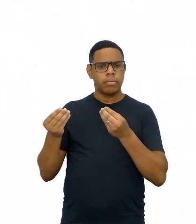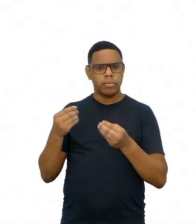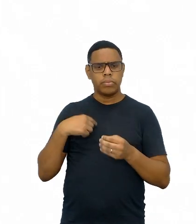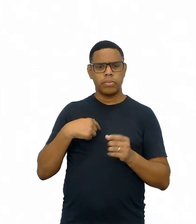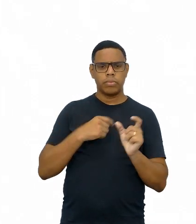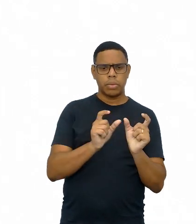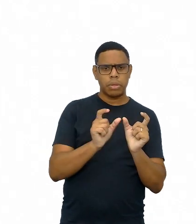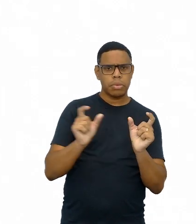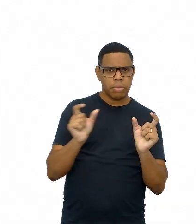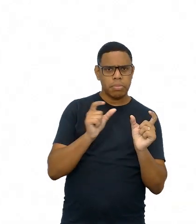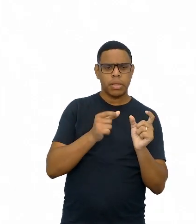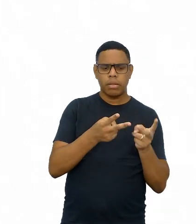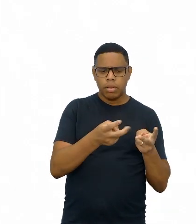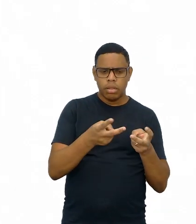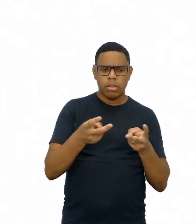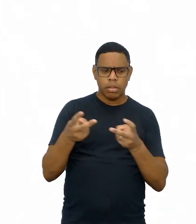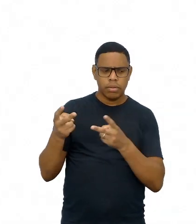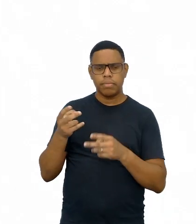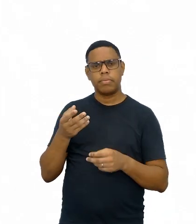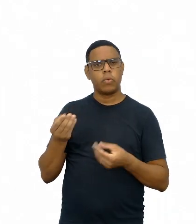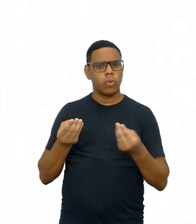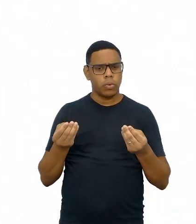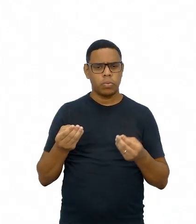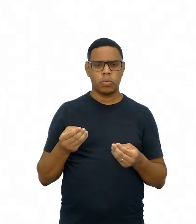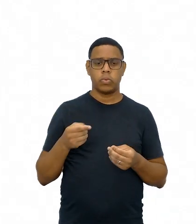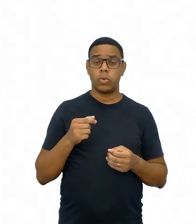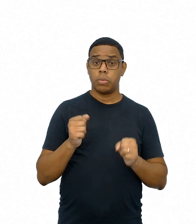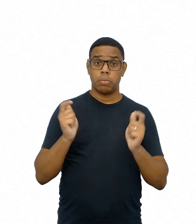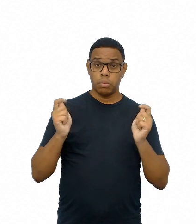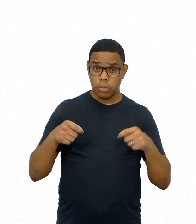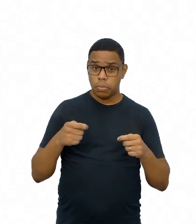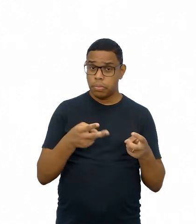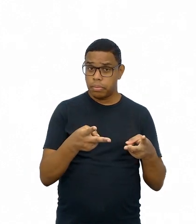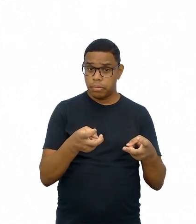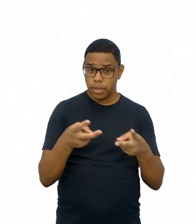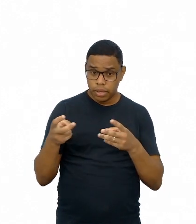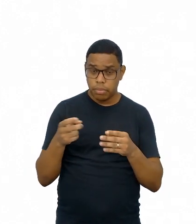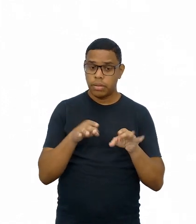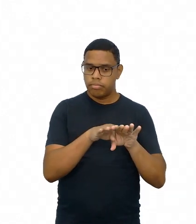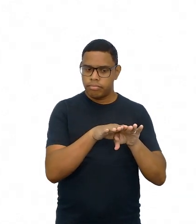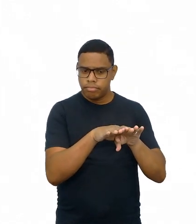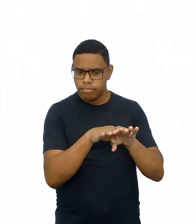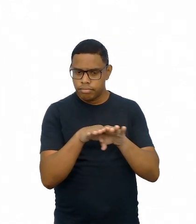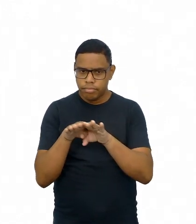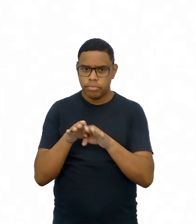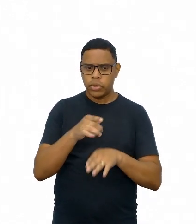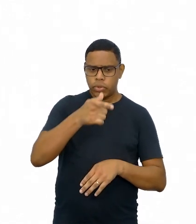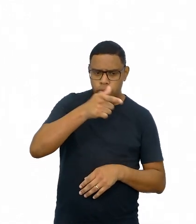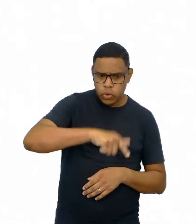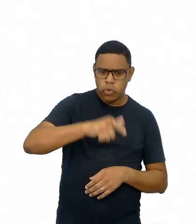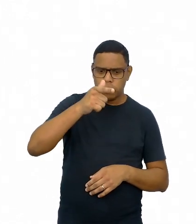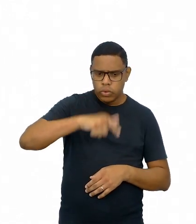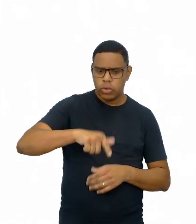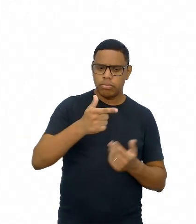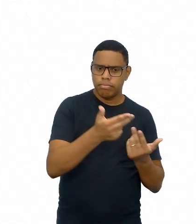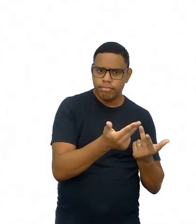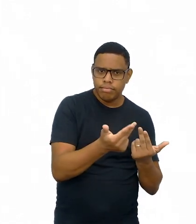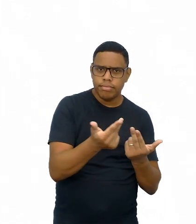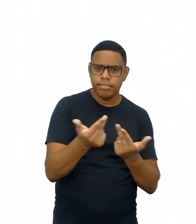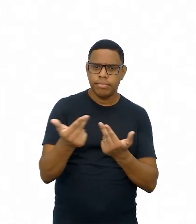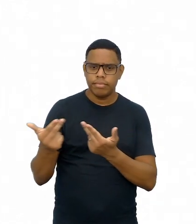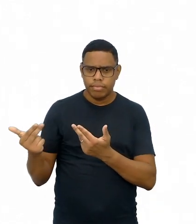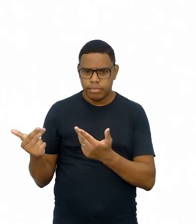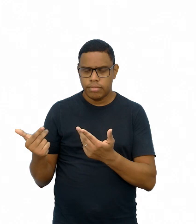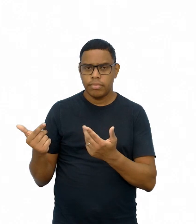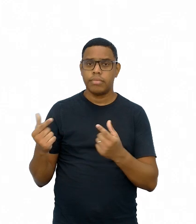termos antecessores. Ou seja, é possível perceber um padrão de repetição entre os termos em